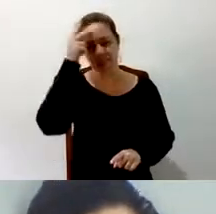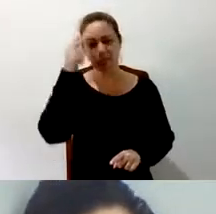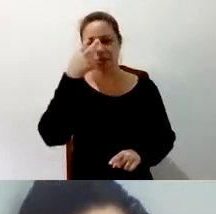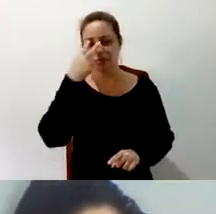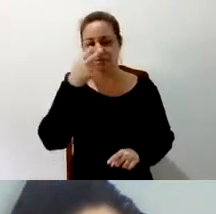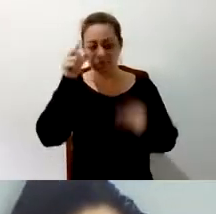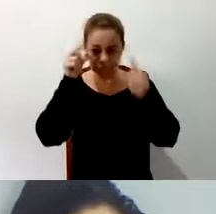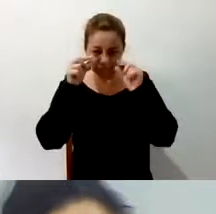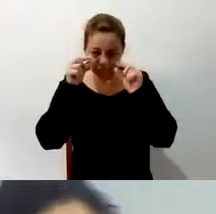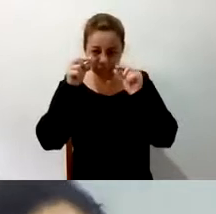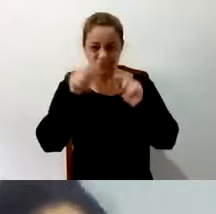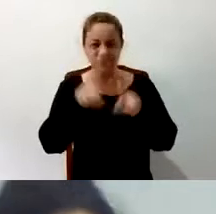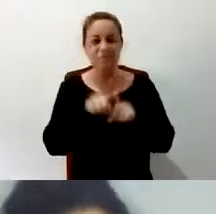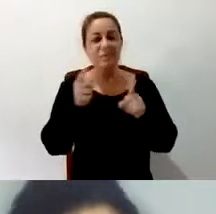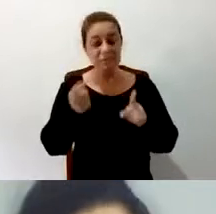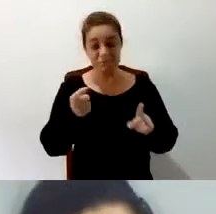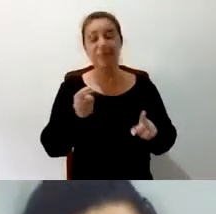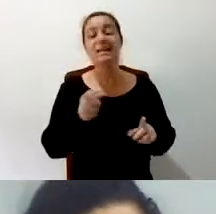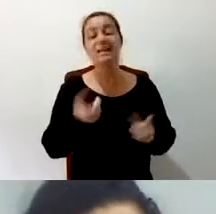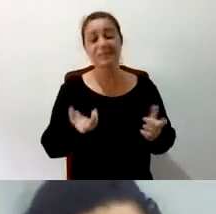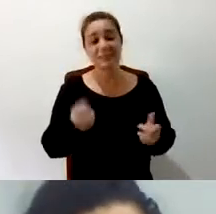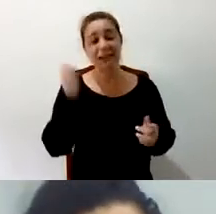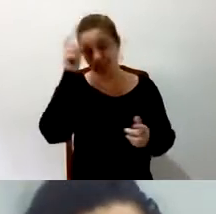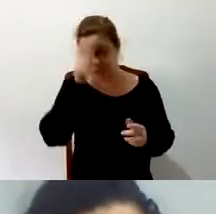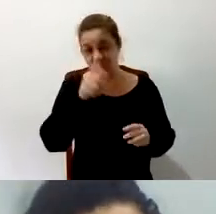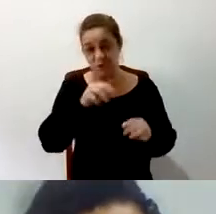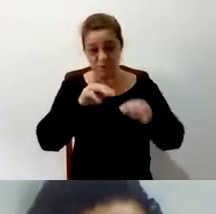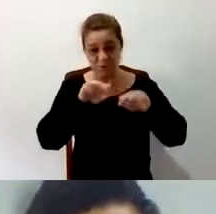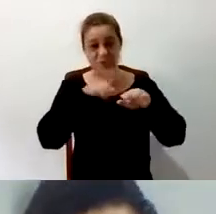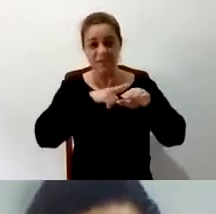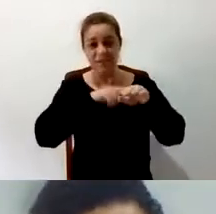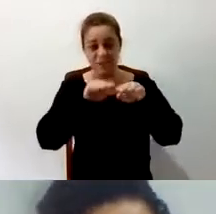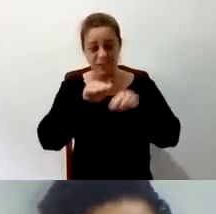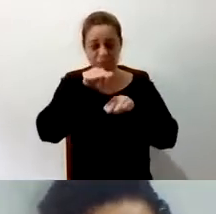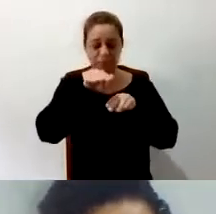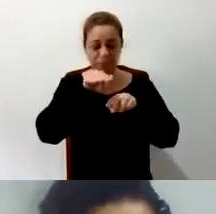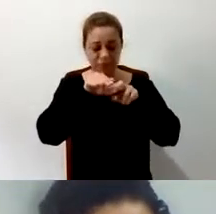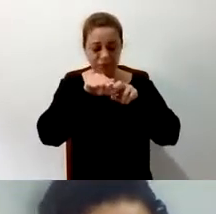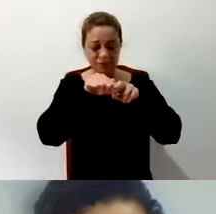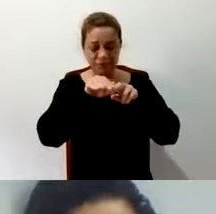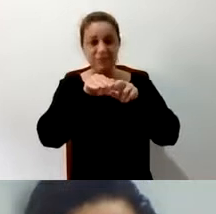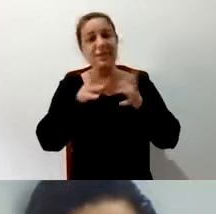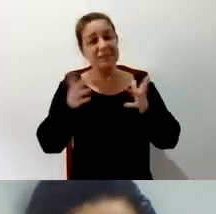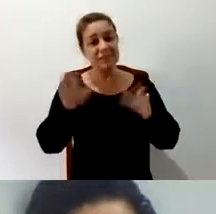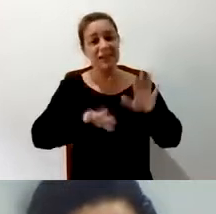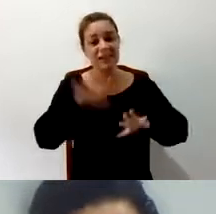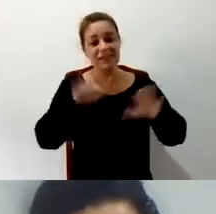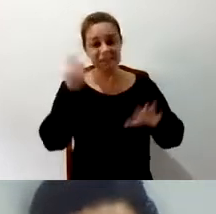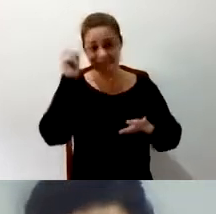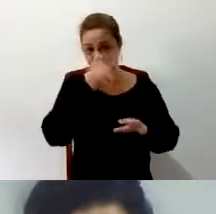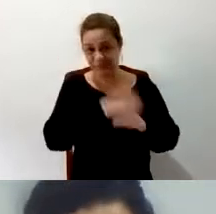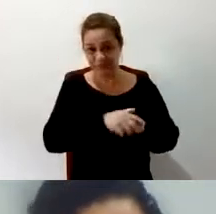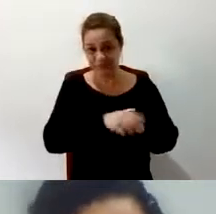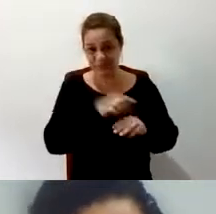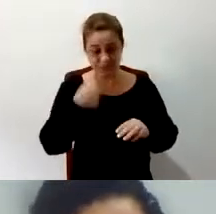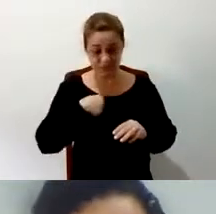rolei de umas duas. Porque não tem aquela faixinha na borda. Então, às vezes, porque para a gente